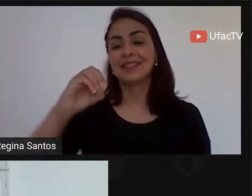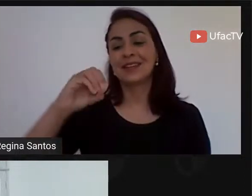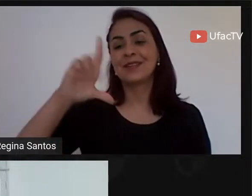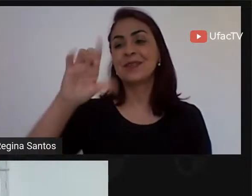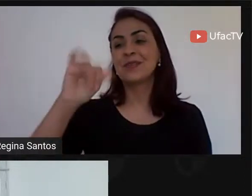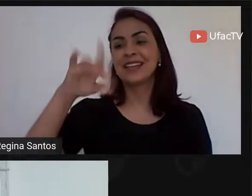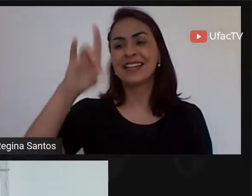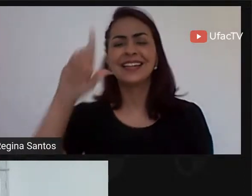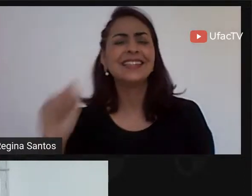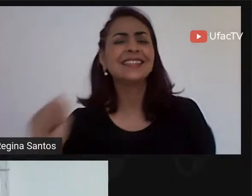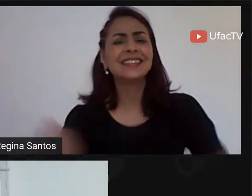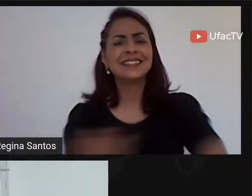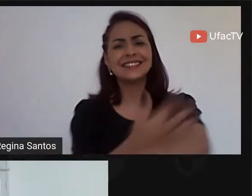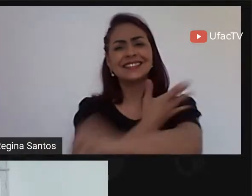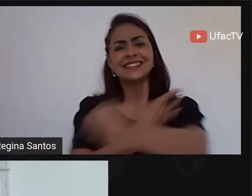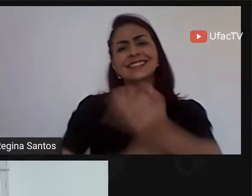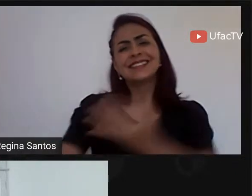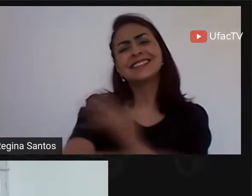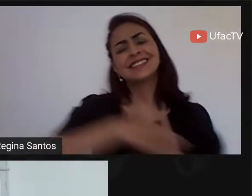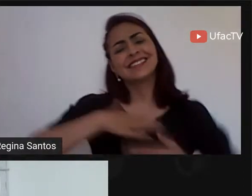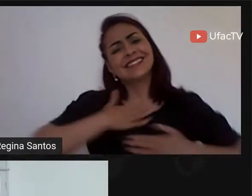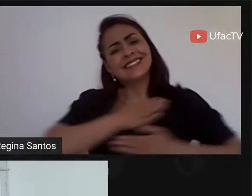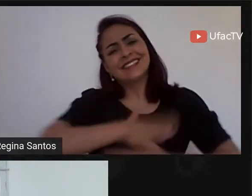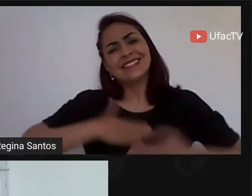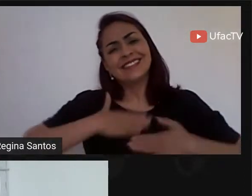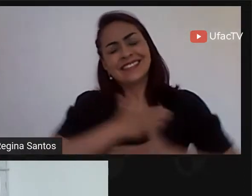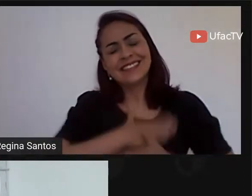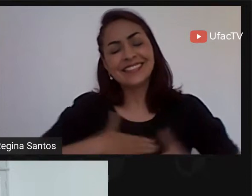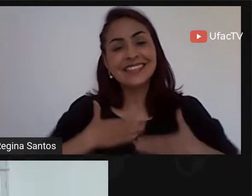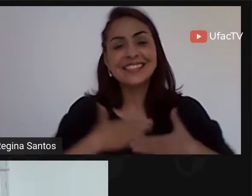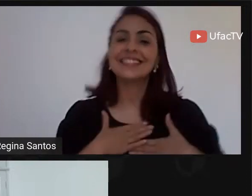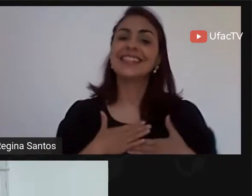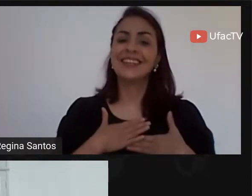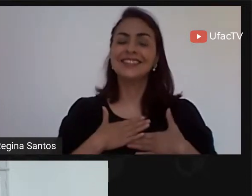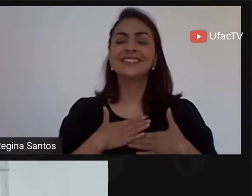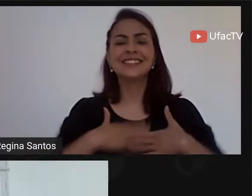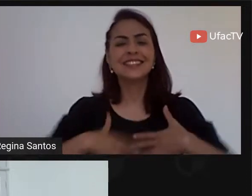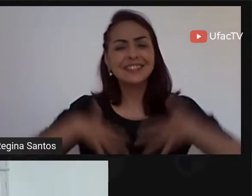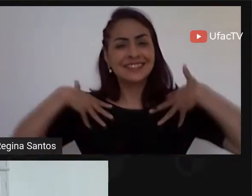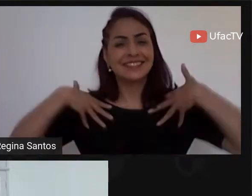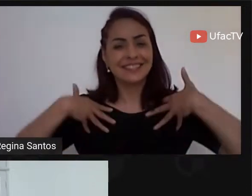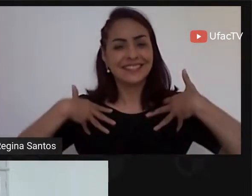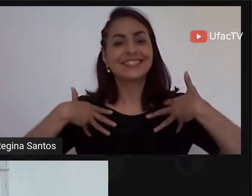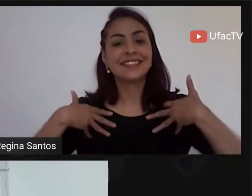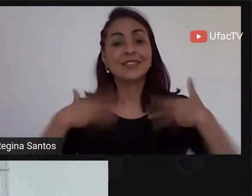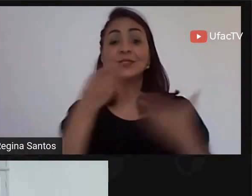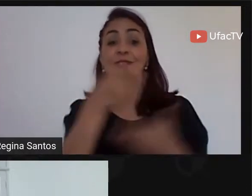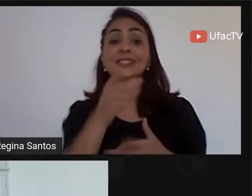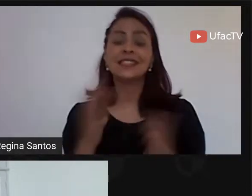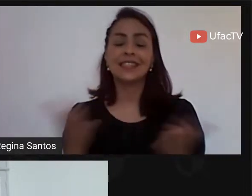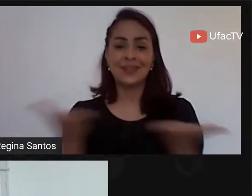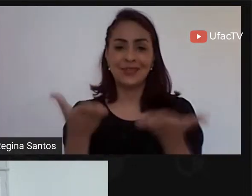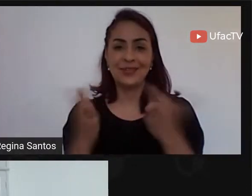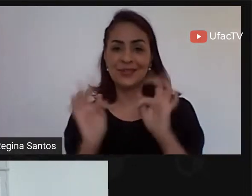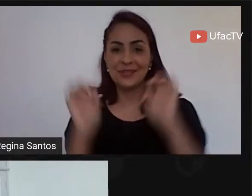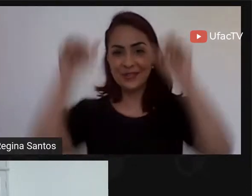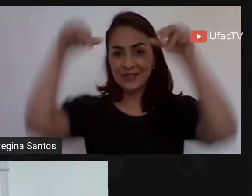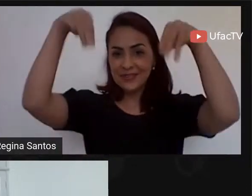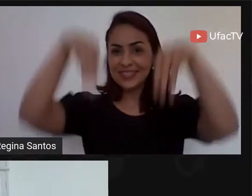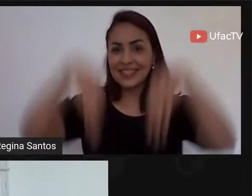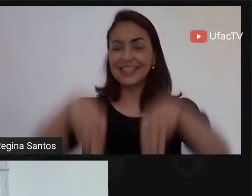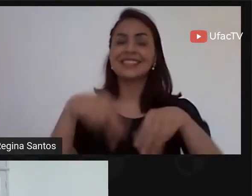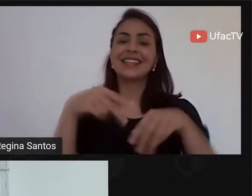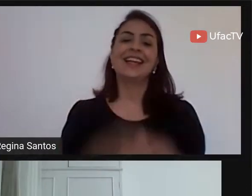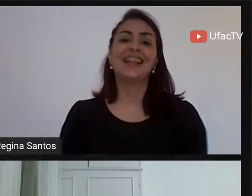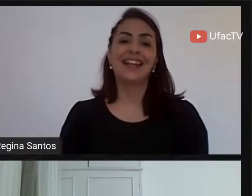quanto o prazer, então a senhora vai estar encarregada de fechar esta mesa com a sua sabedoria,